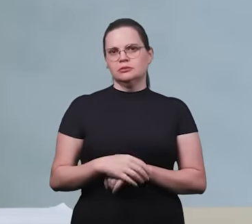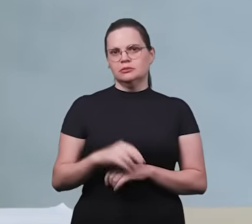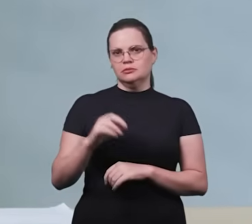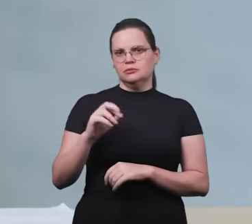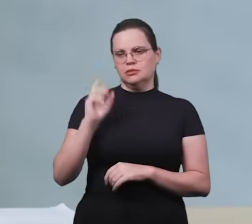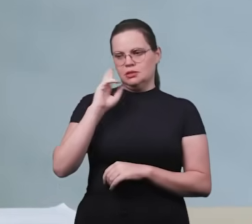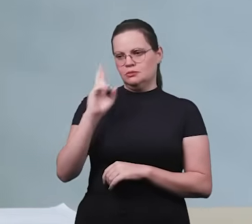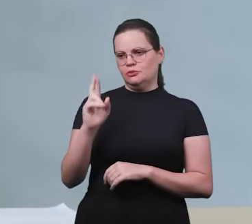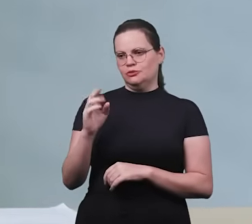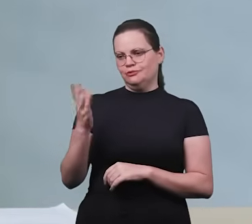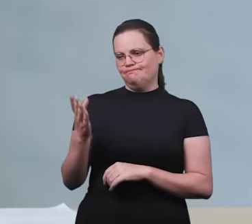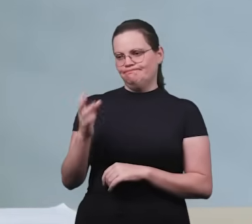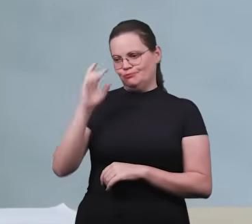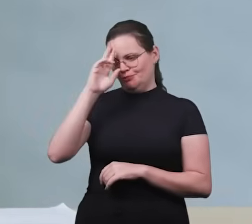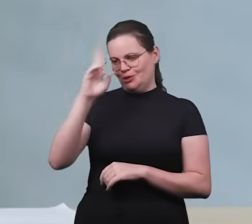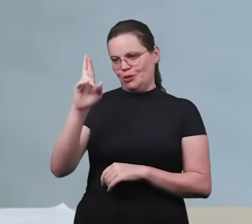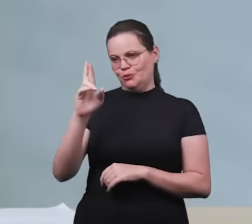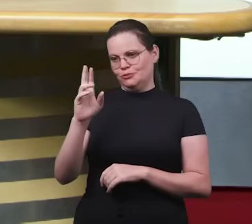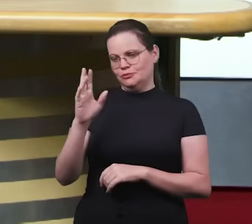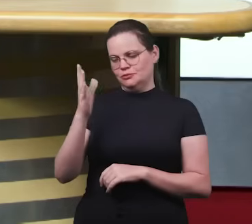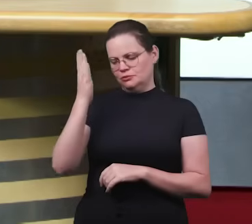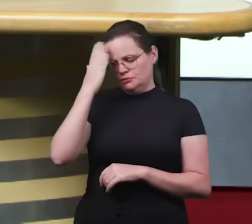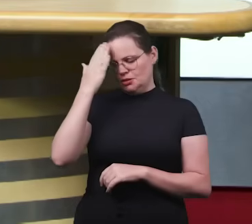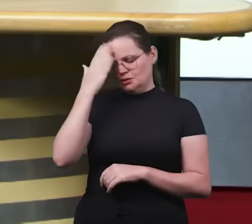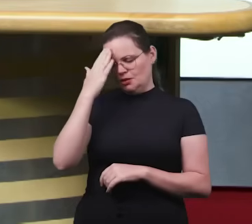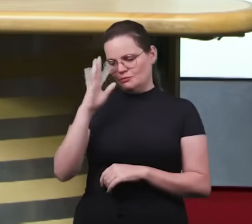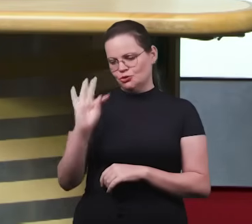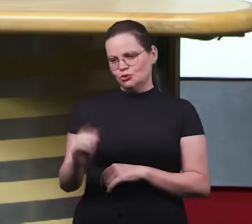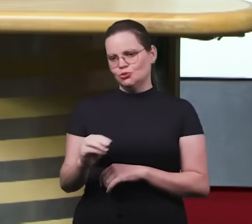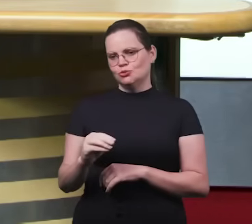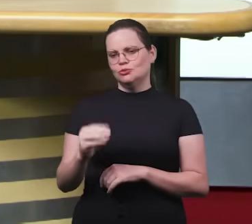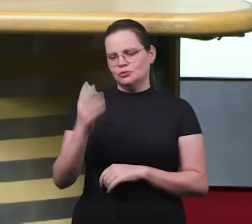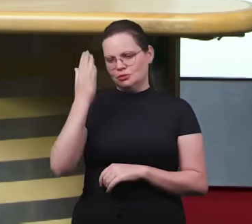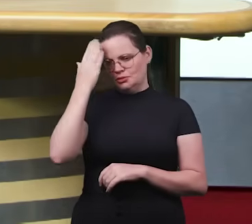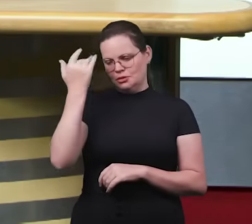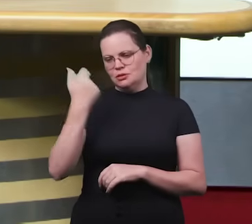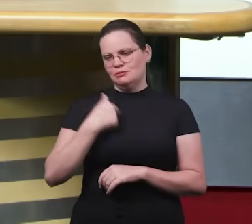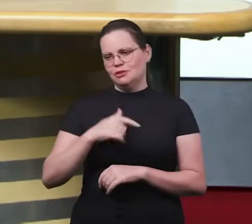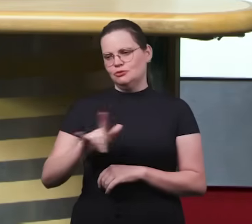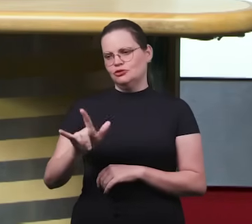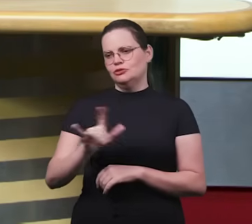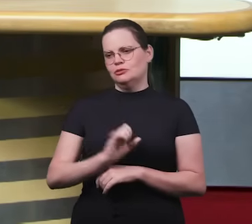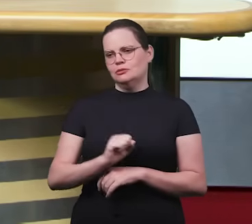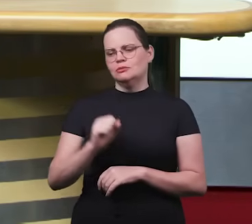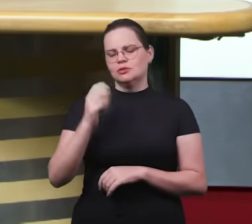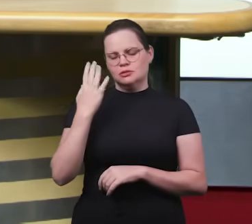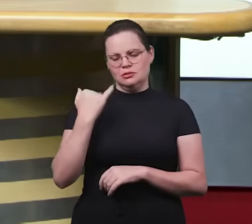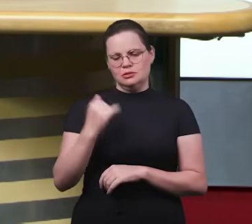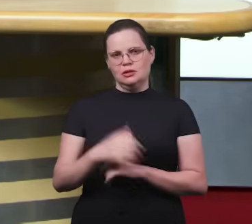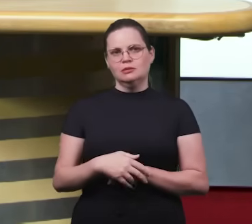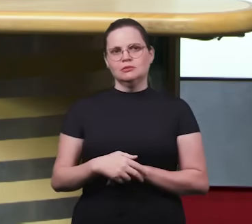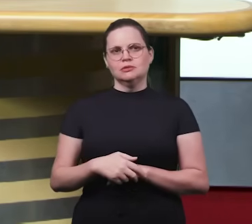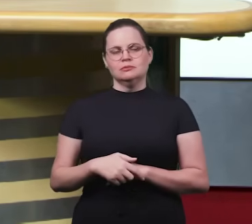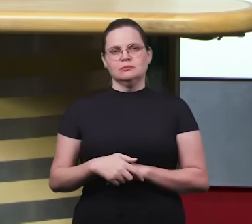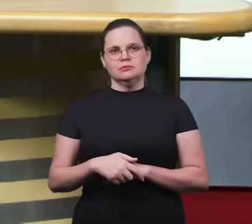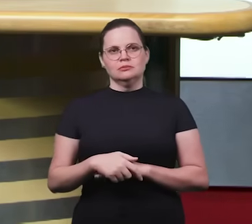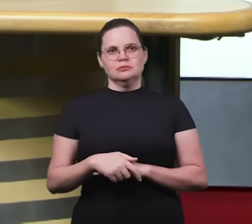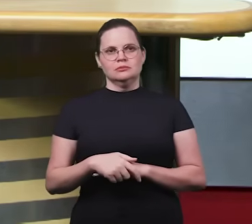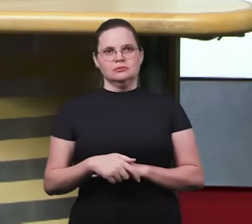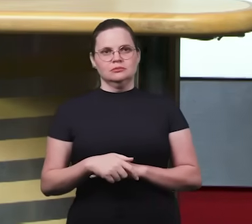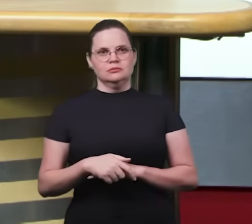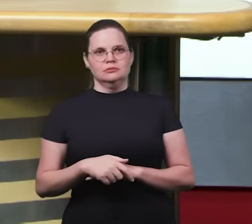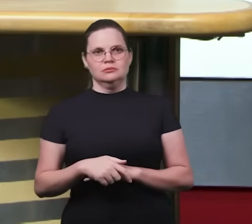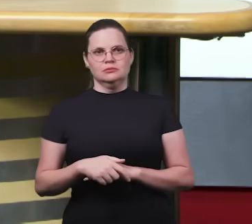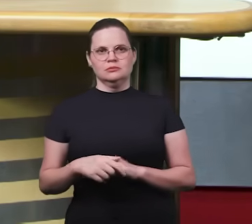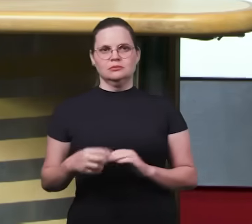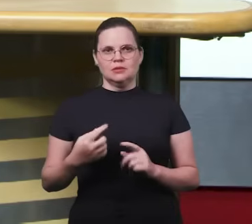Senhor, tu conheces, Tu sabes de tudo. tu sabes de tudo. Tu sabes né? que eu te amo. Tu sabes que eu te amo, mas justamente eu